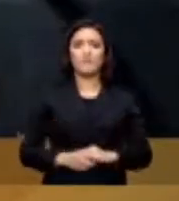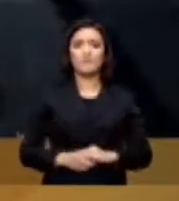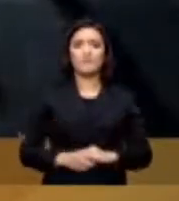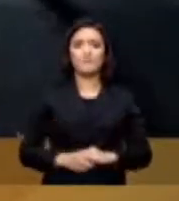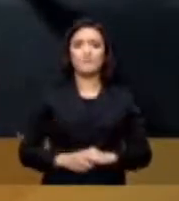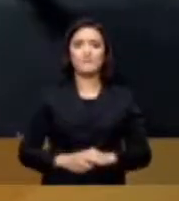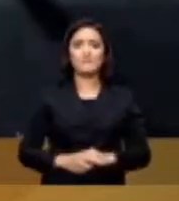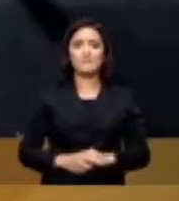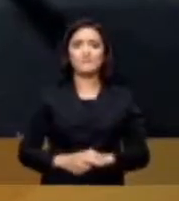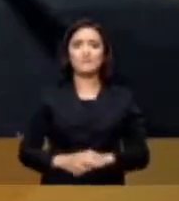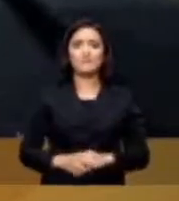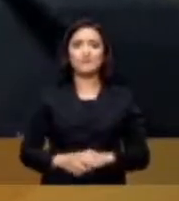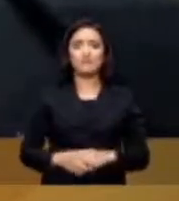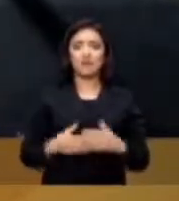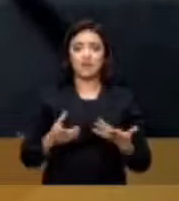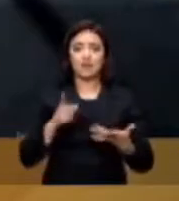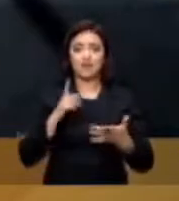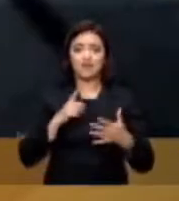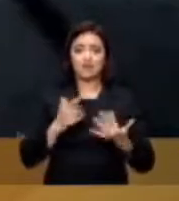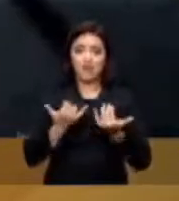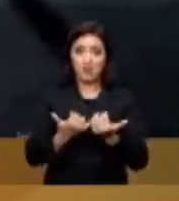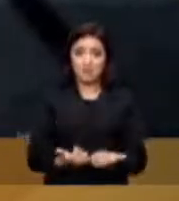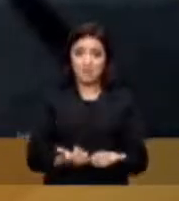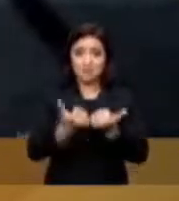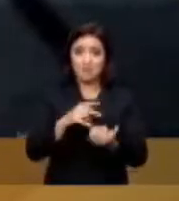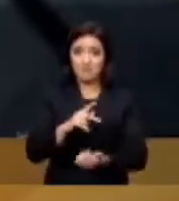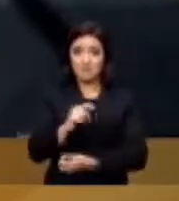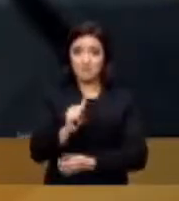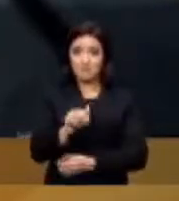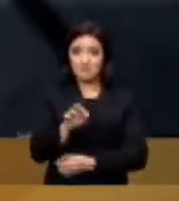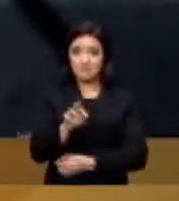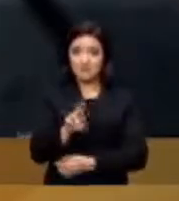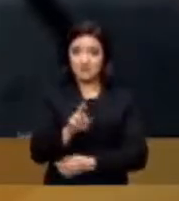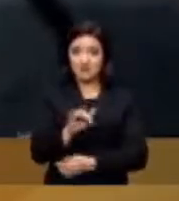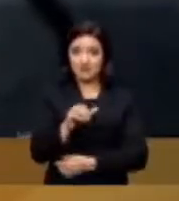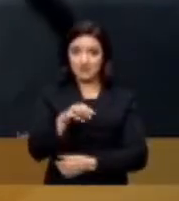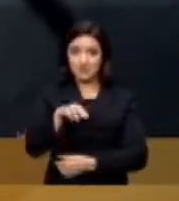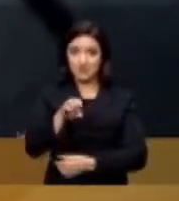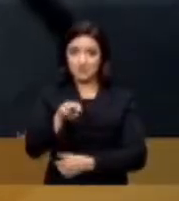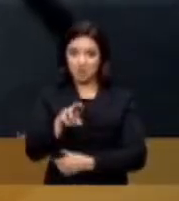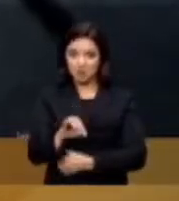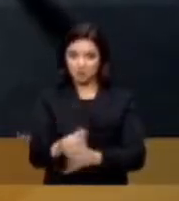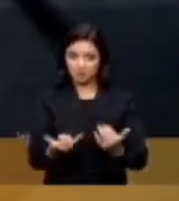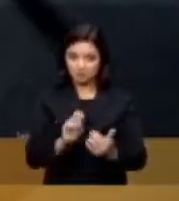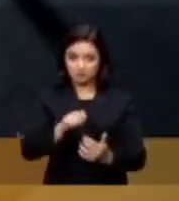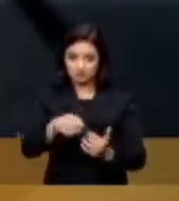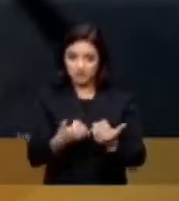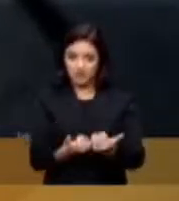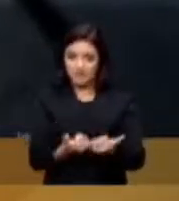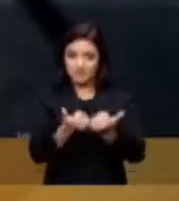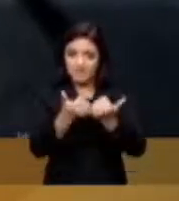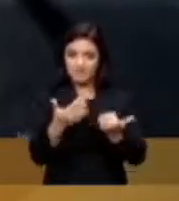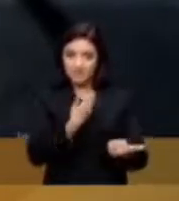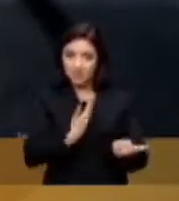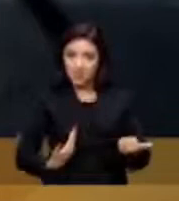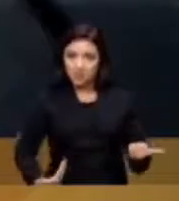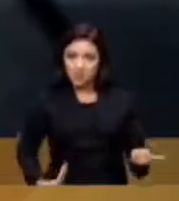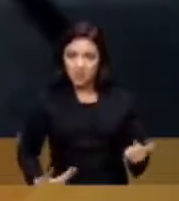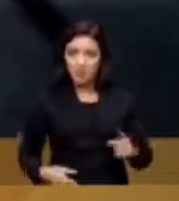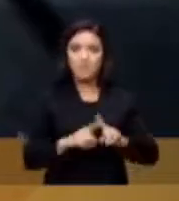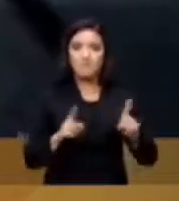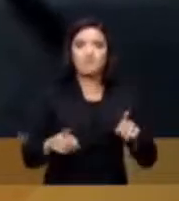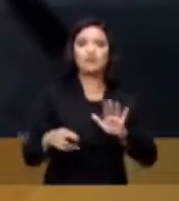de patrimônio público no regime contemporâneo em que estamos lidando no Brasil